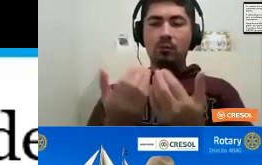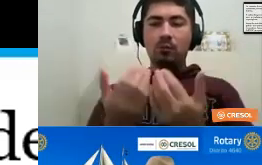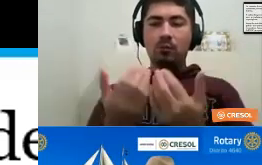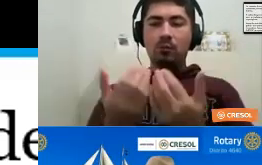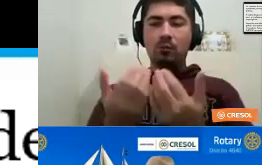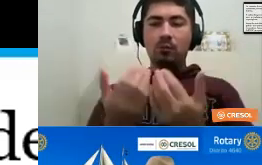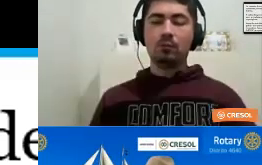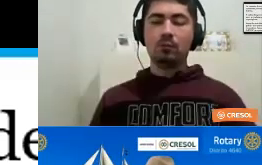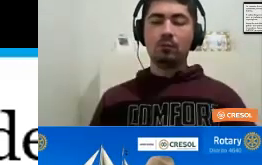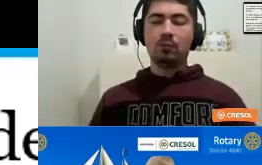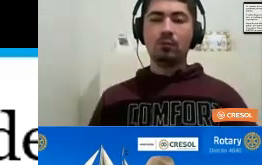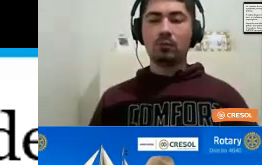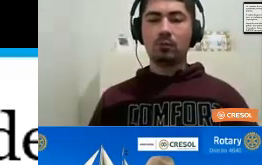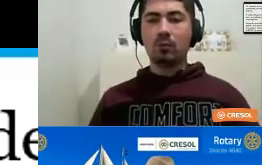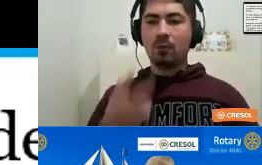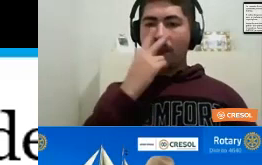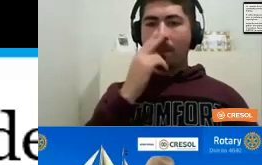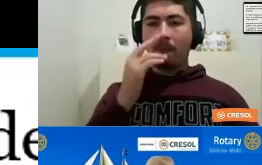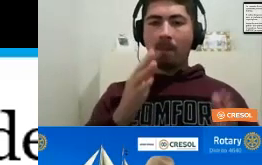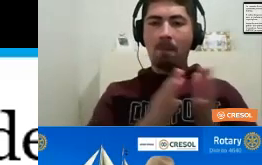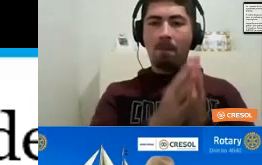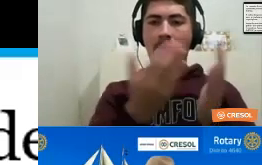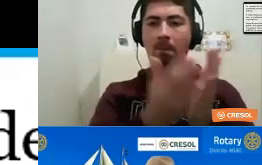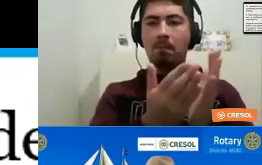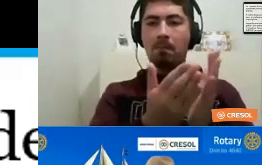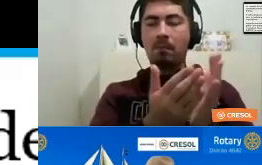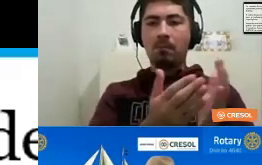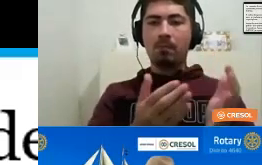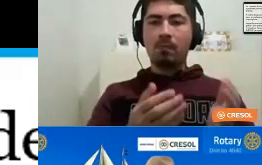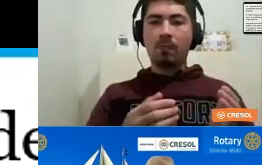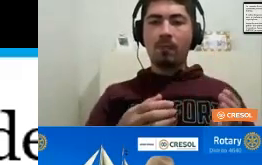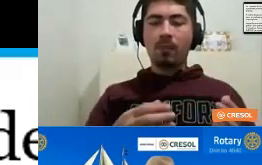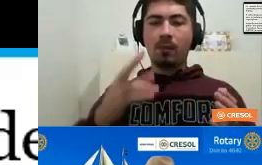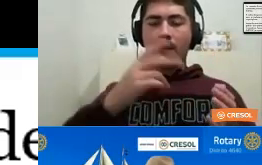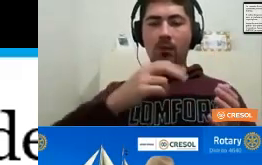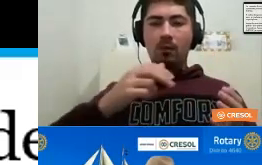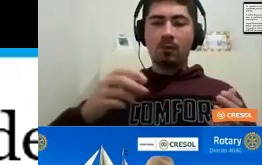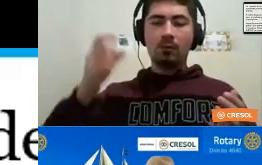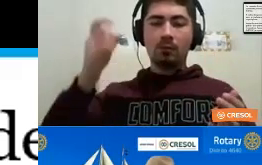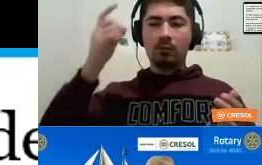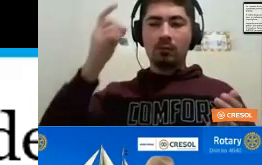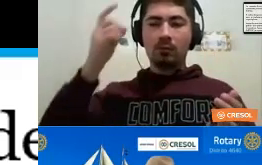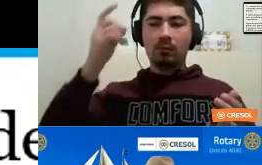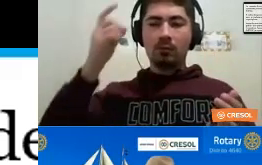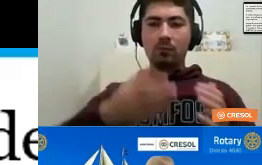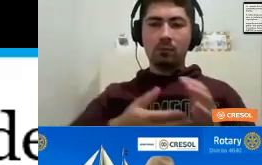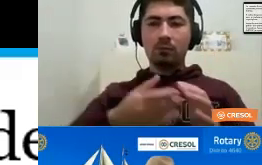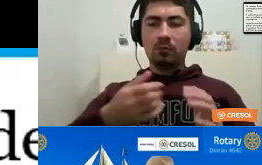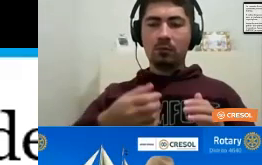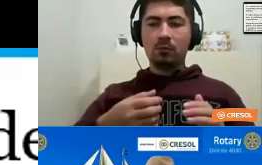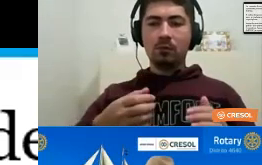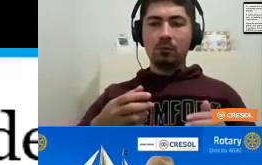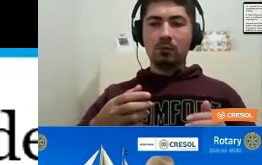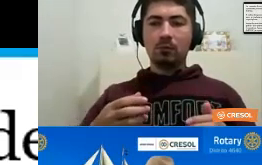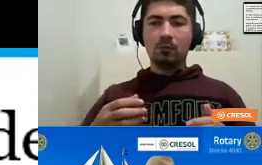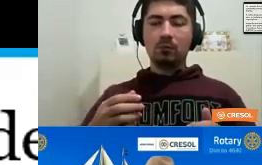tudo que é necessário, e aí vai seguindo, e tirando as dificuldades com alguém, o projeto